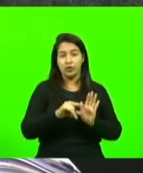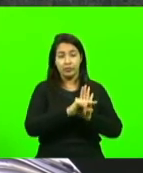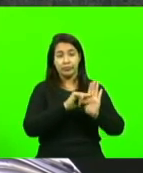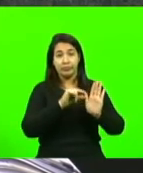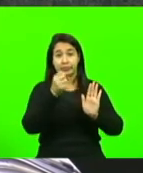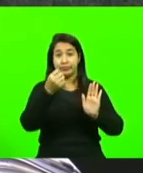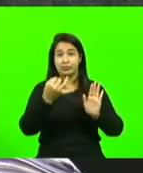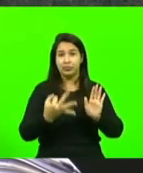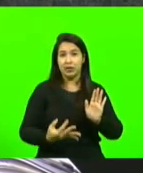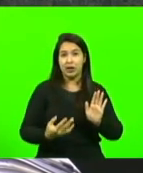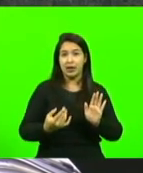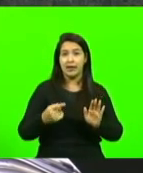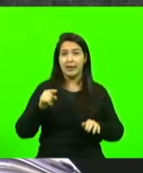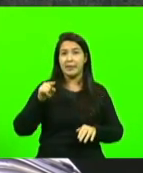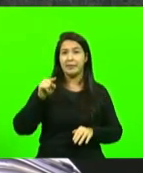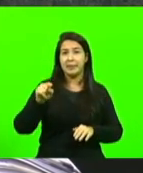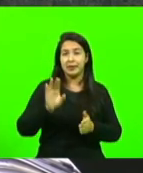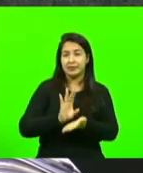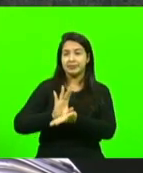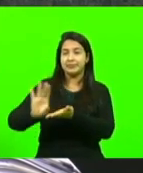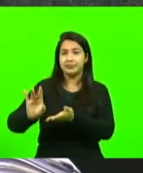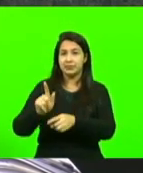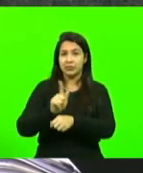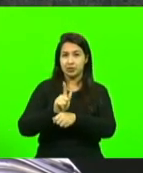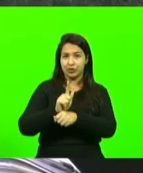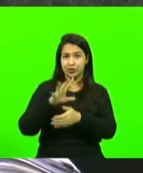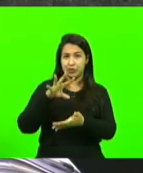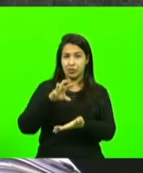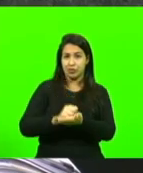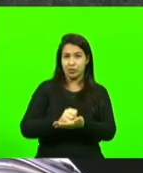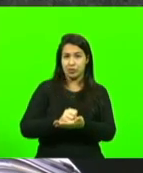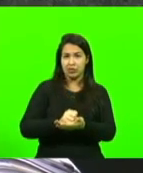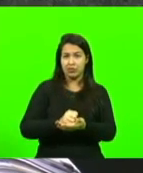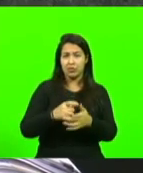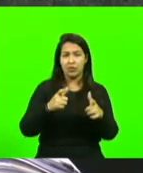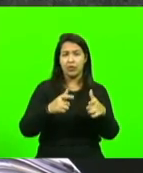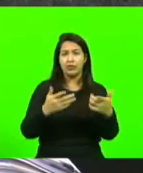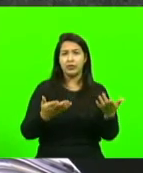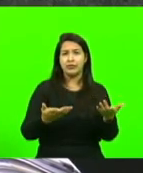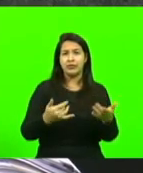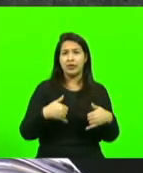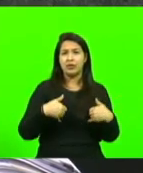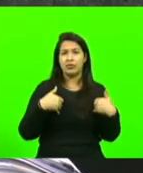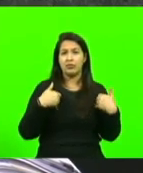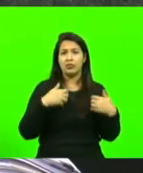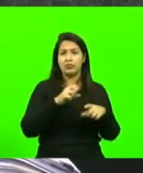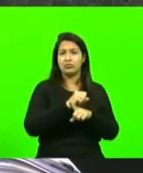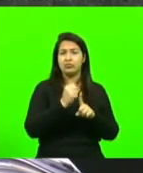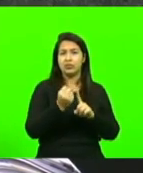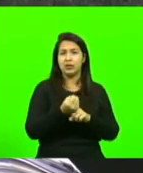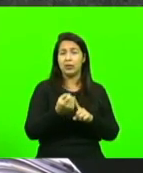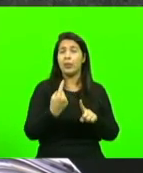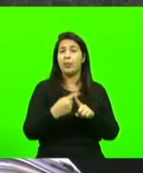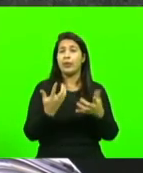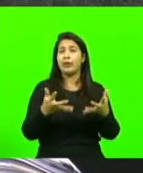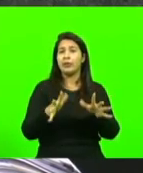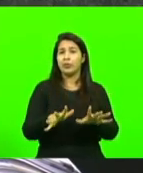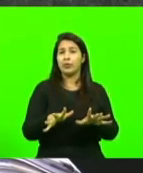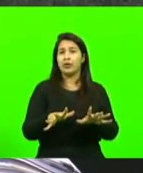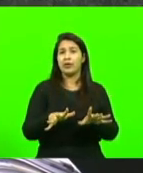dizendo tantos bilhões para aquele contrato de gestão e onde fica o controle social e por que não querem controle social